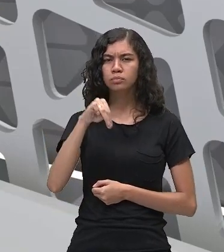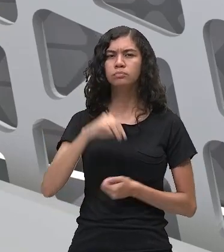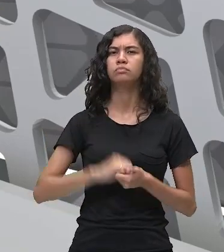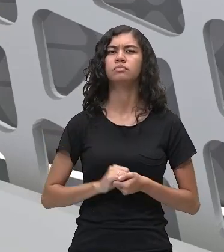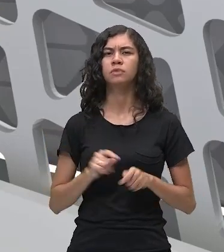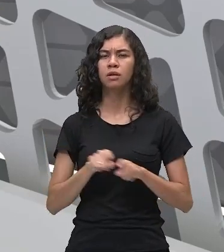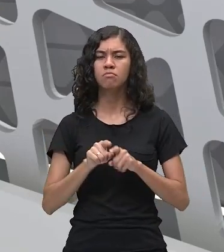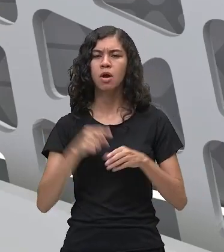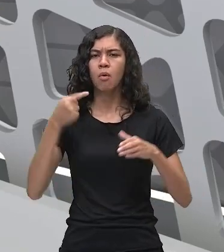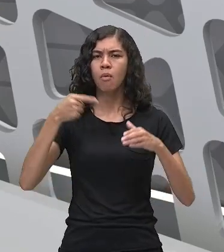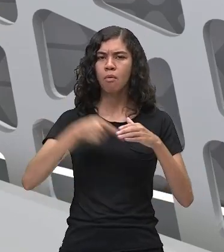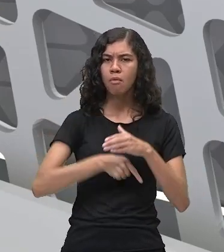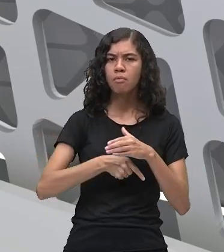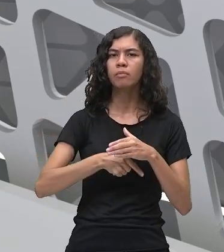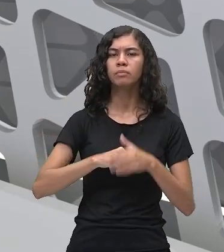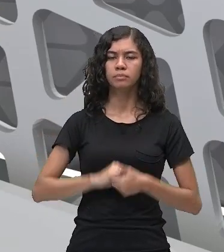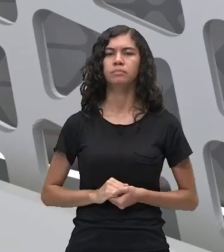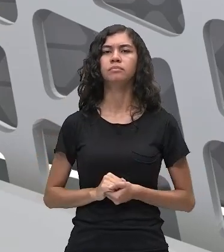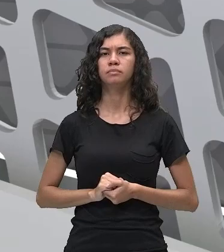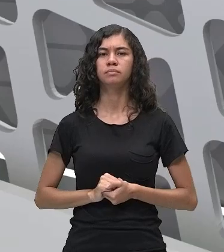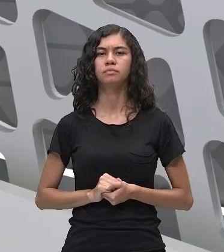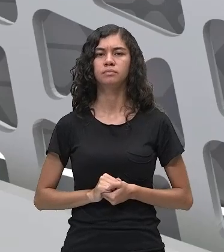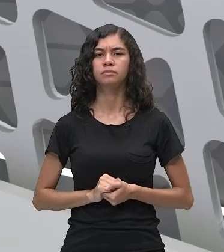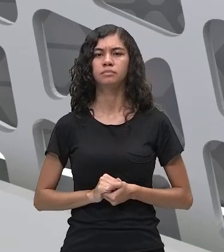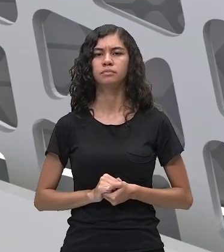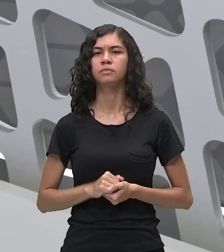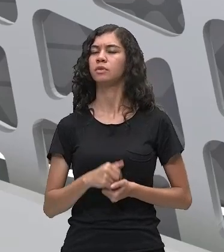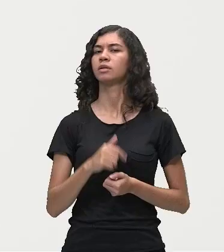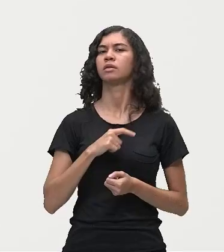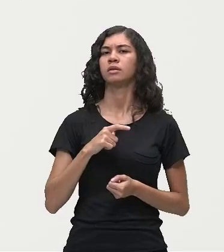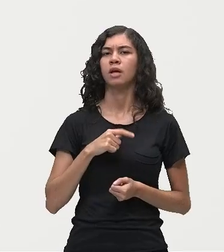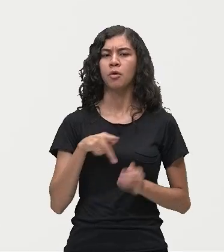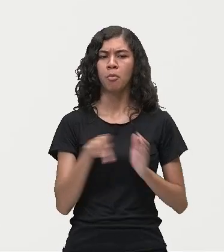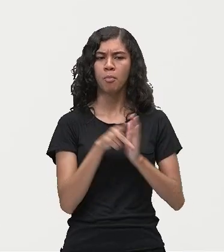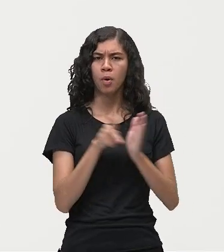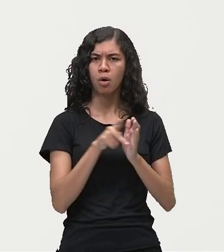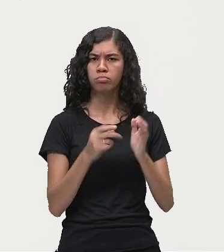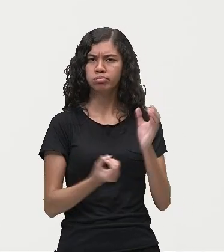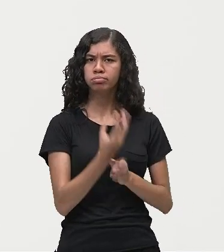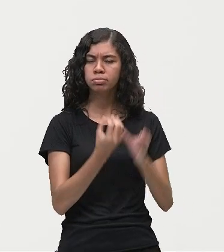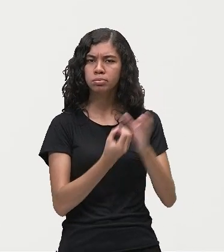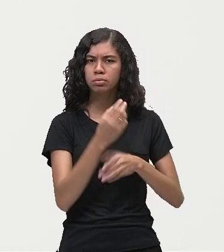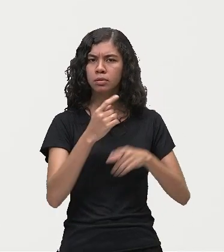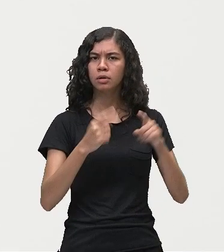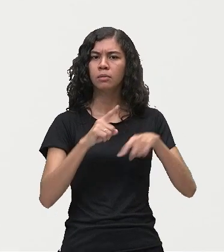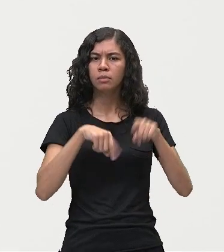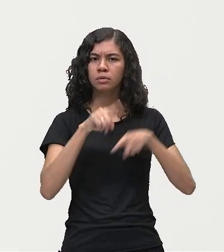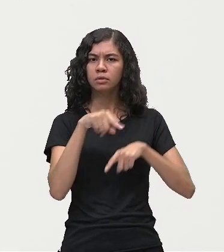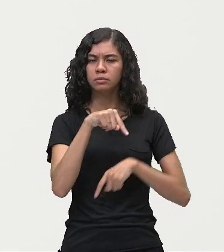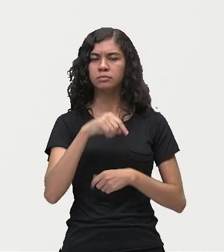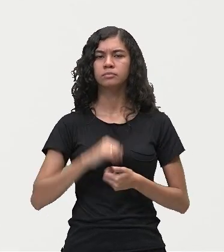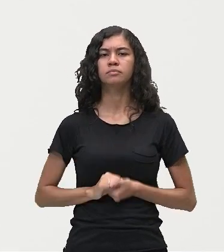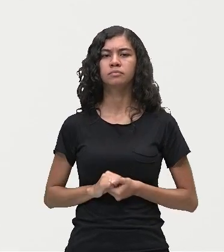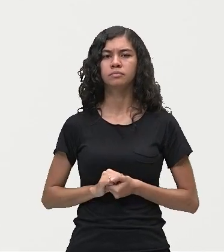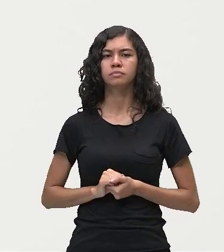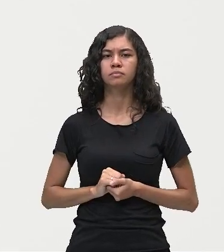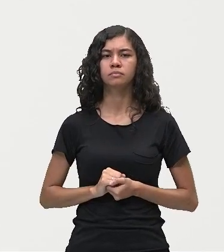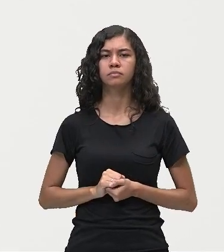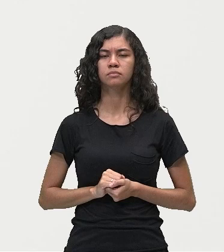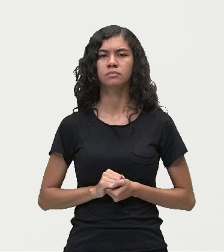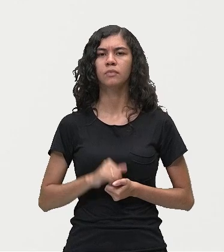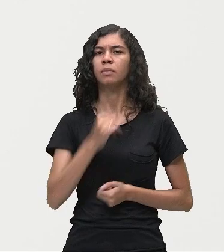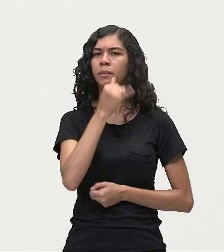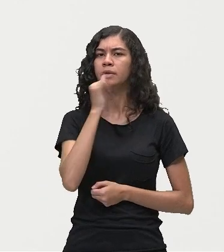Coari, né, tem ali então uma usina de gás natural. Vamos lá, gás natural. É uma energia também de origem fóssil,